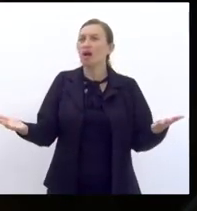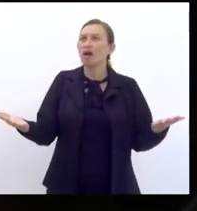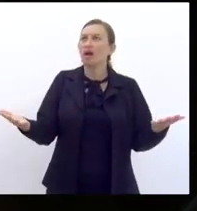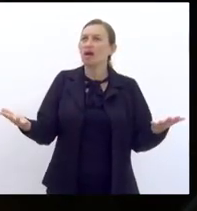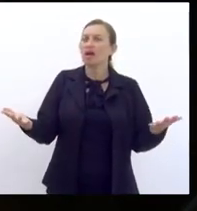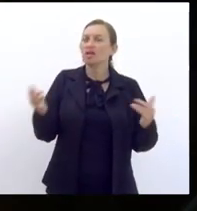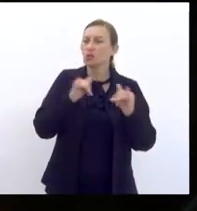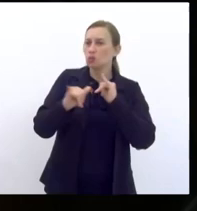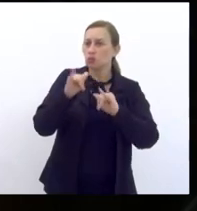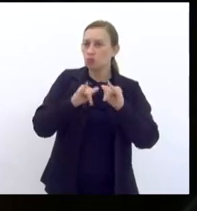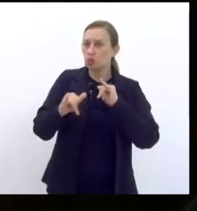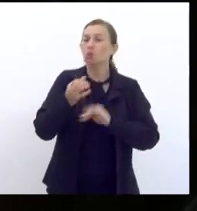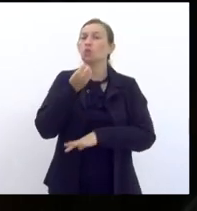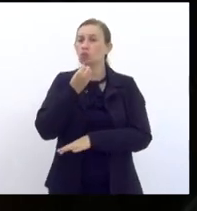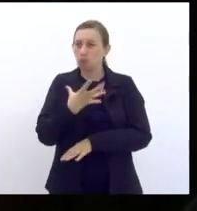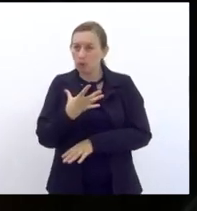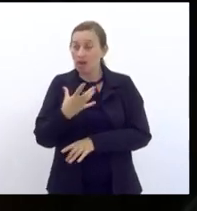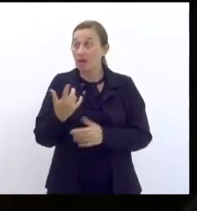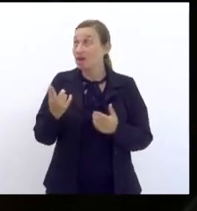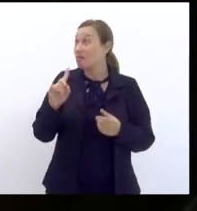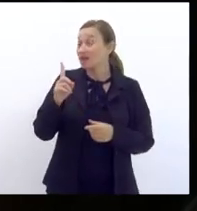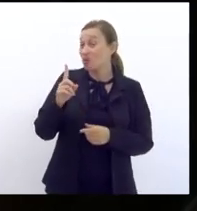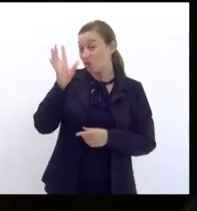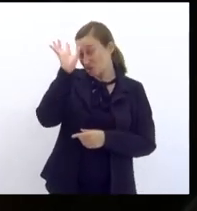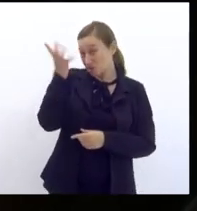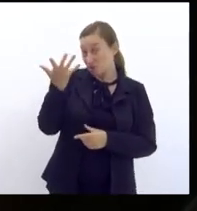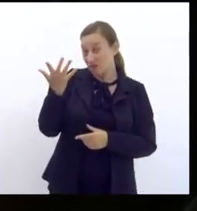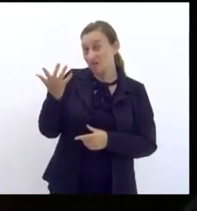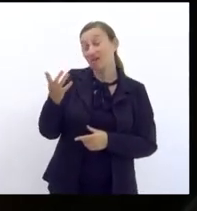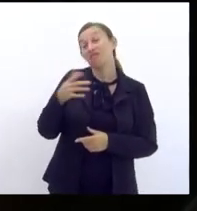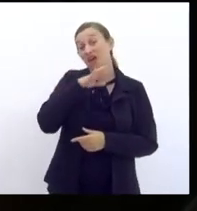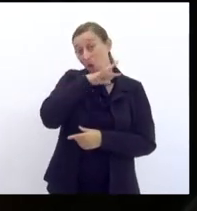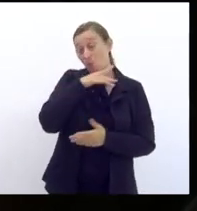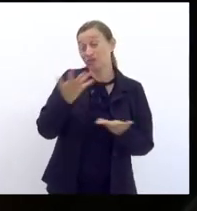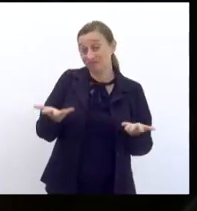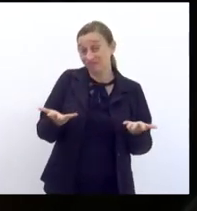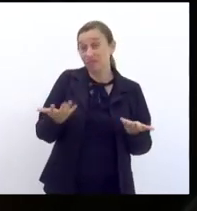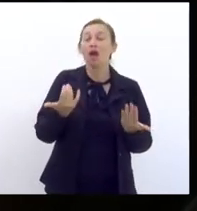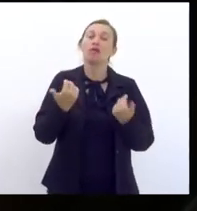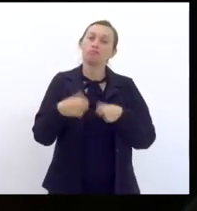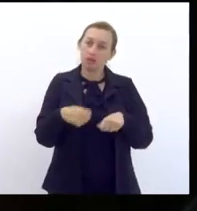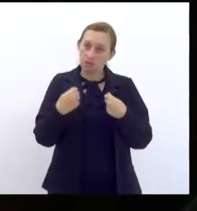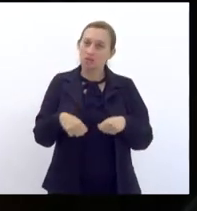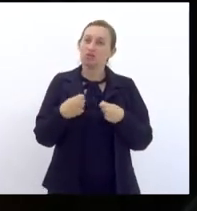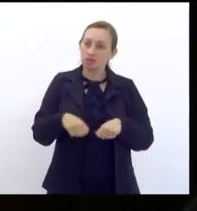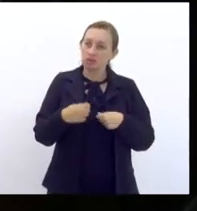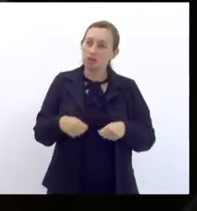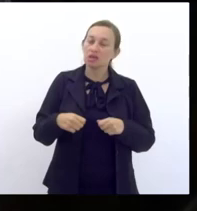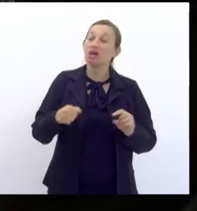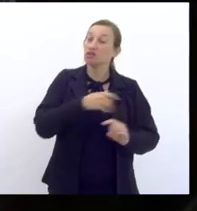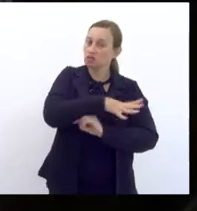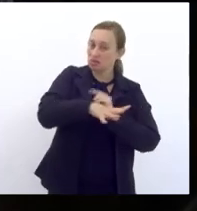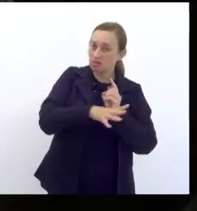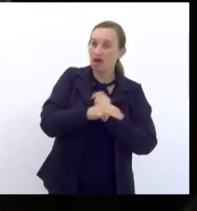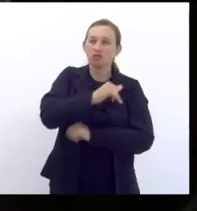notícia do bem mas que se não se resolver vai se virar do mal que precisamos a sociedade do Rio de Janeiro precisa salvar